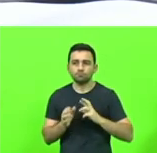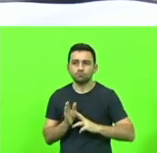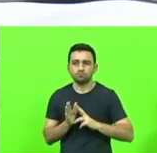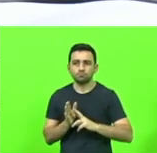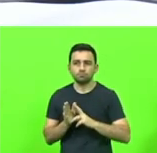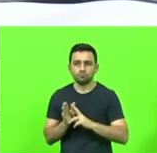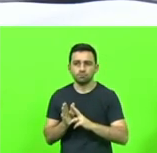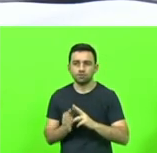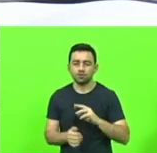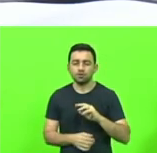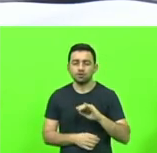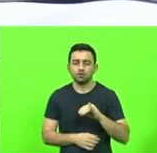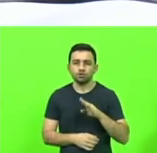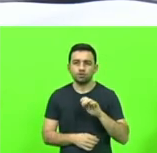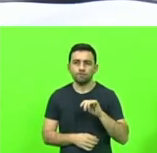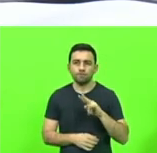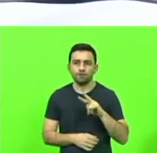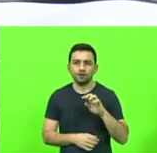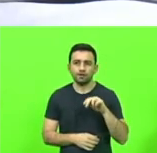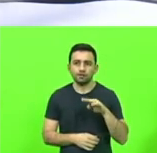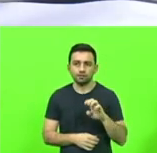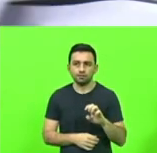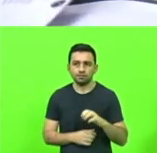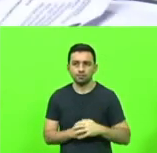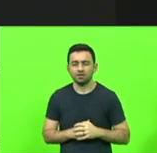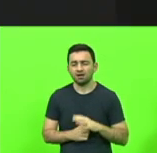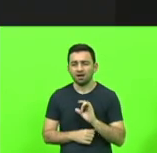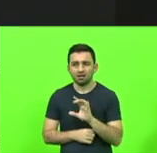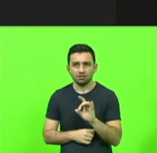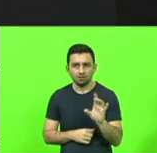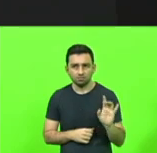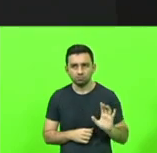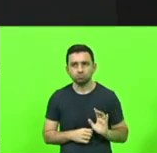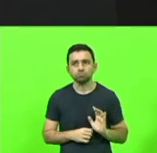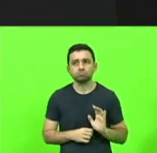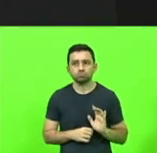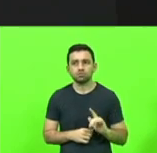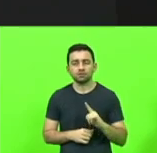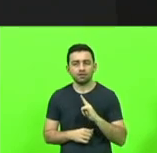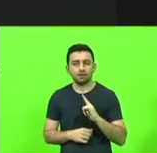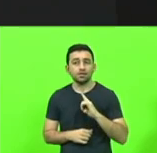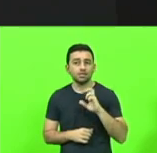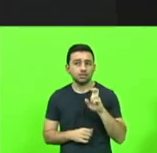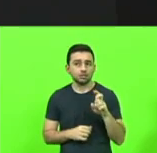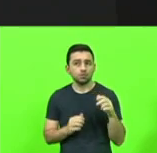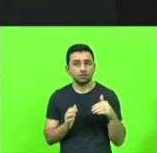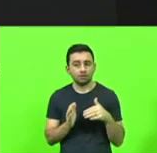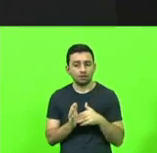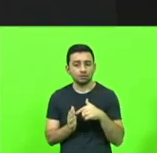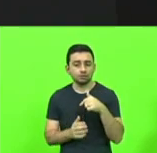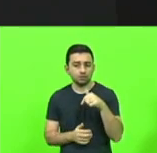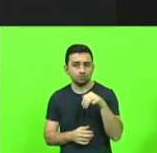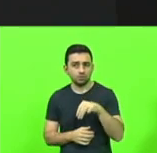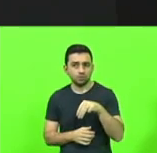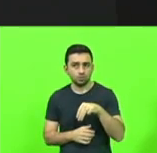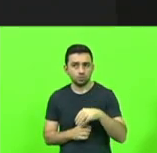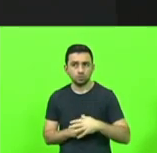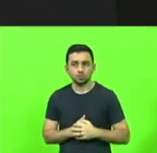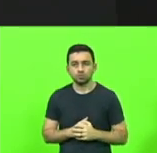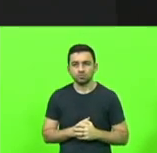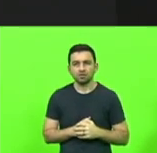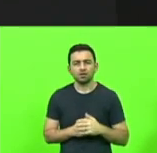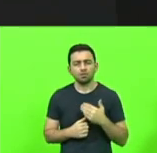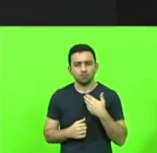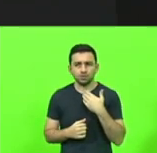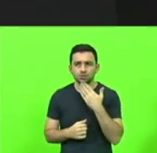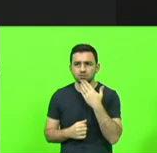senhor Giovanni Kubiak Babireschi. Cada um terá de 5 a 7 minutos e pedindo objetividade